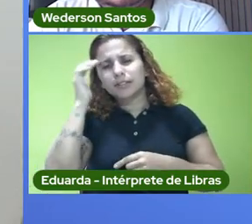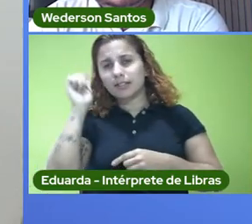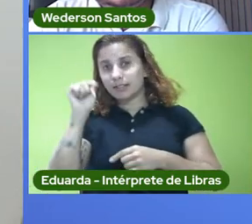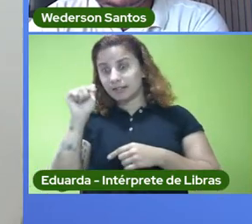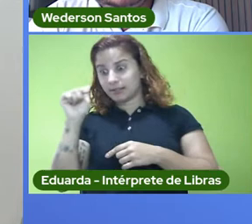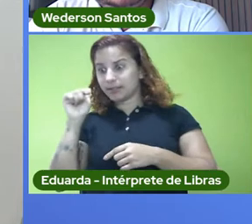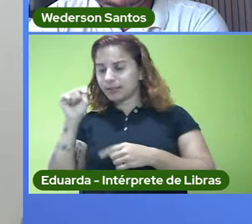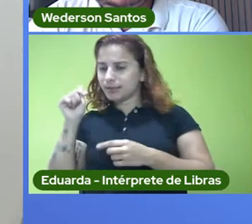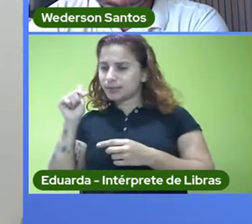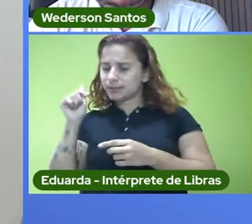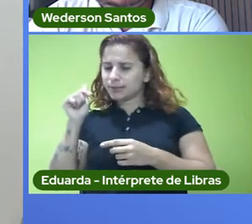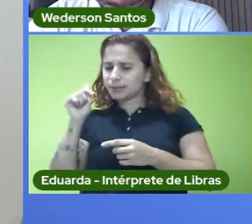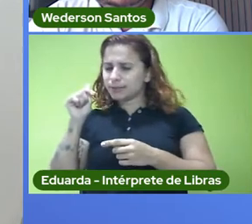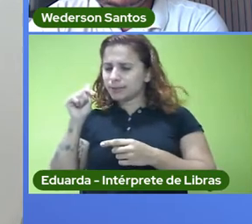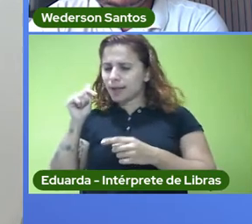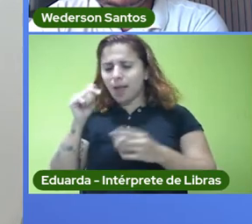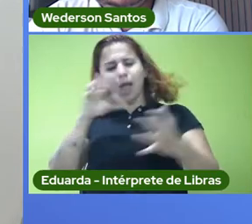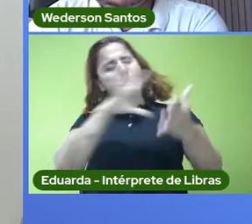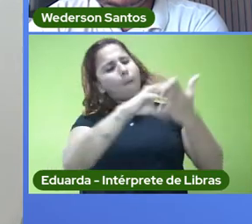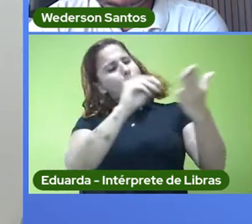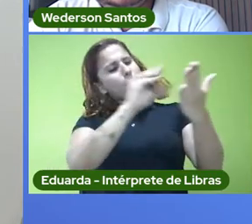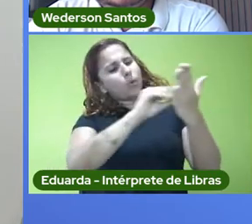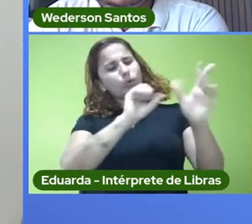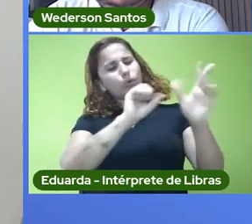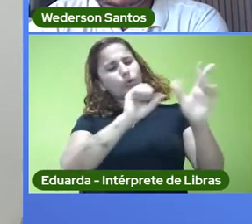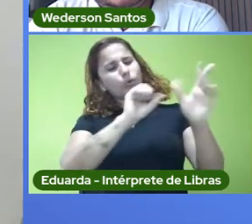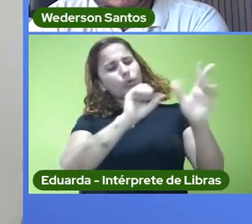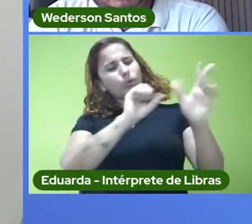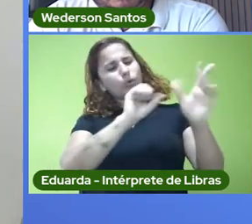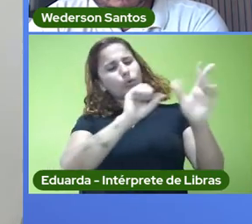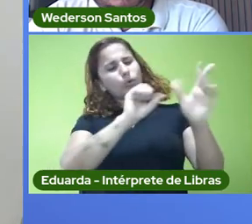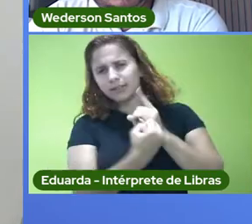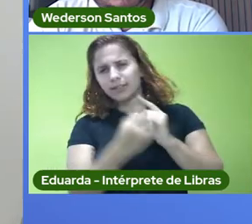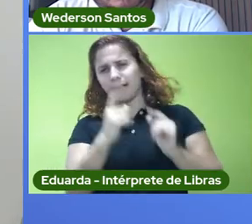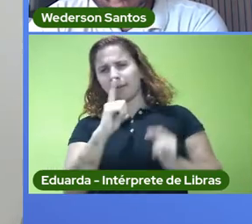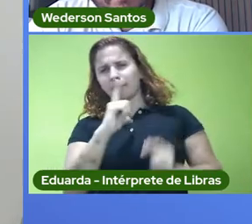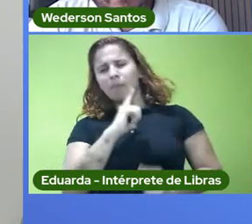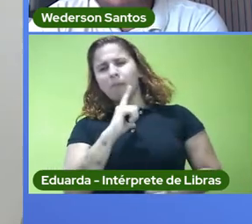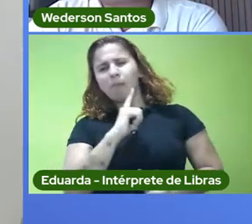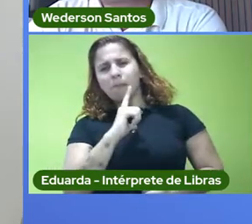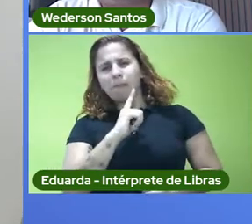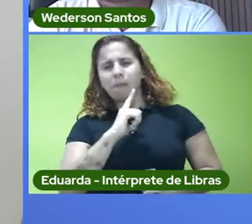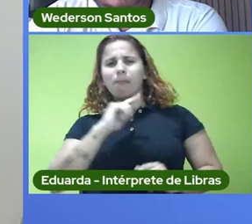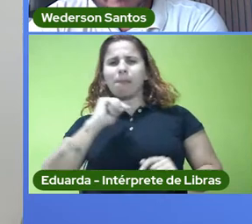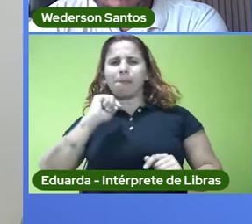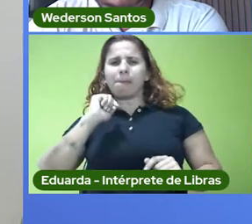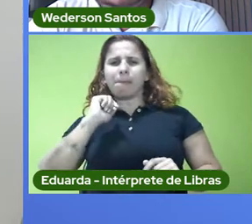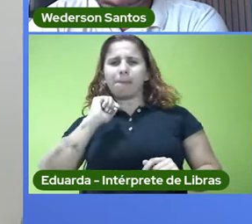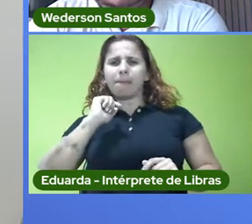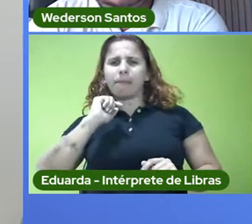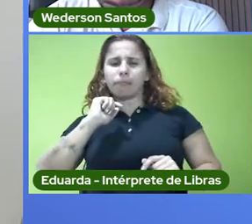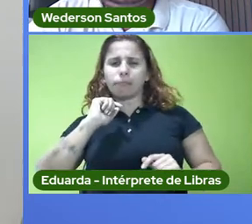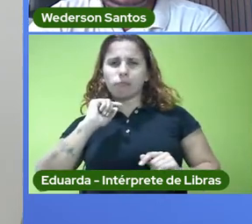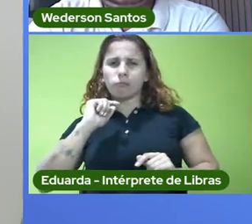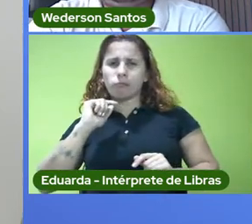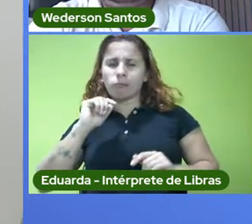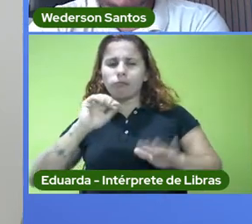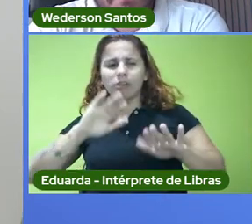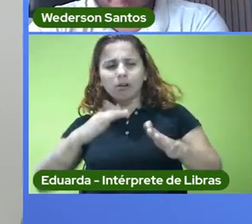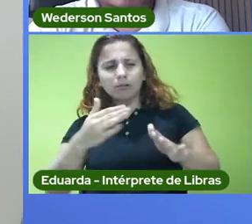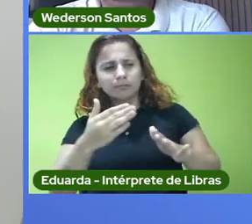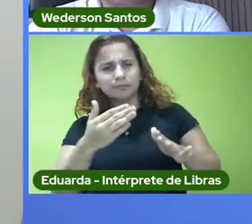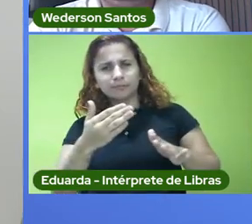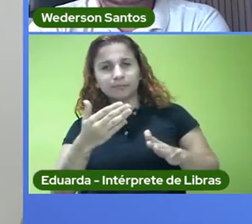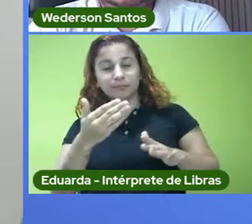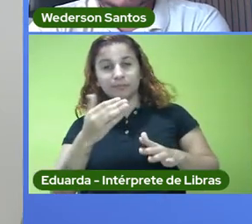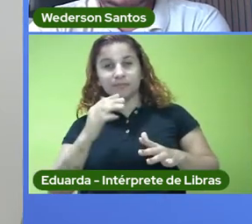sociedade que identifica, né, uma matriz de normalidade sobre a qual os que não se encaixam